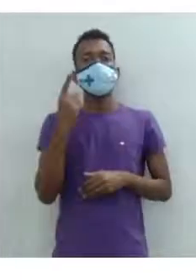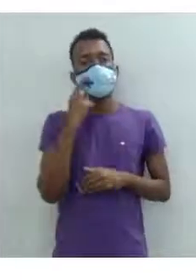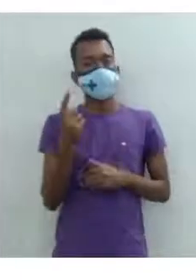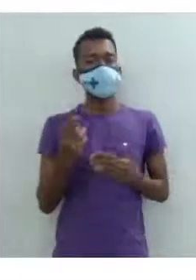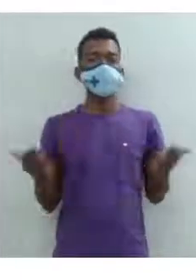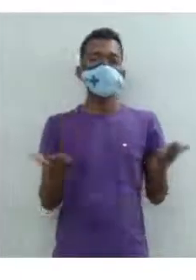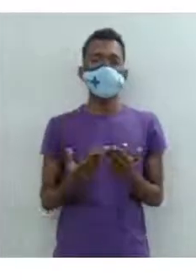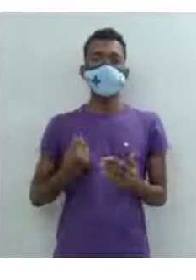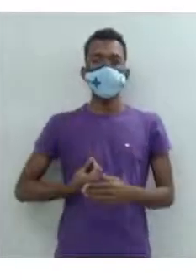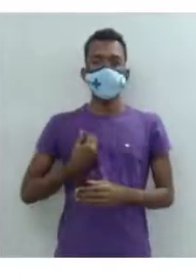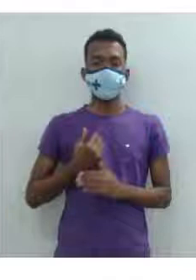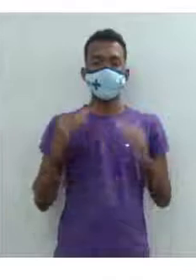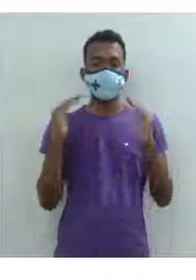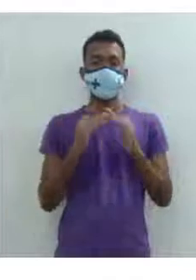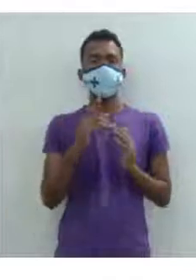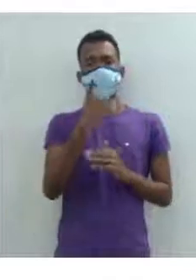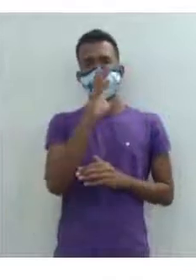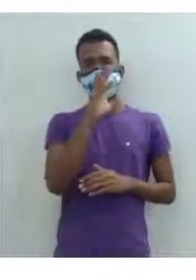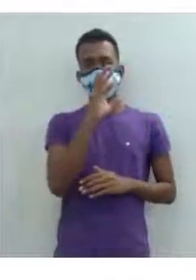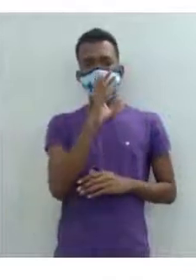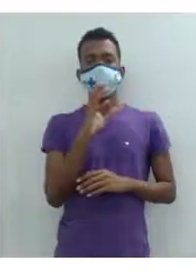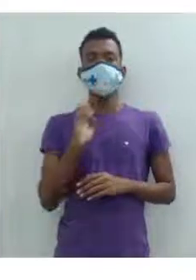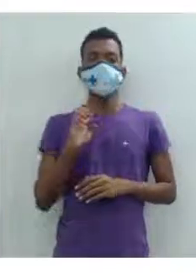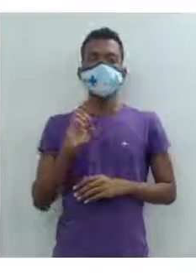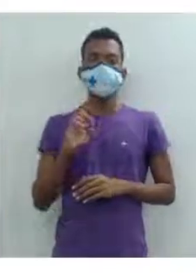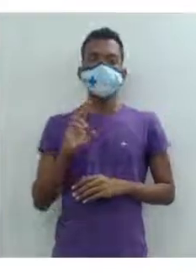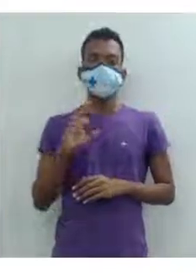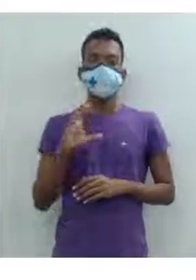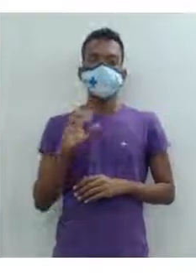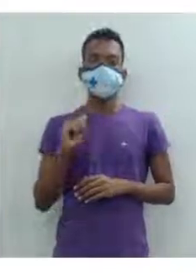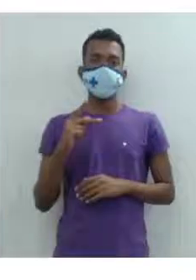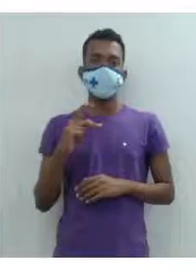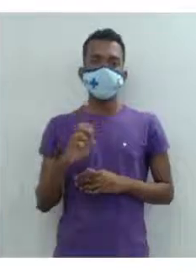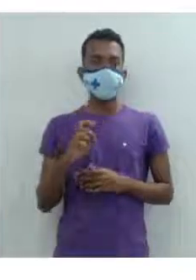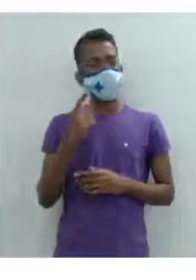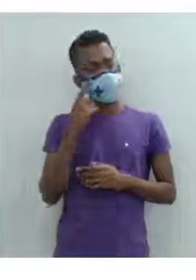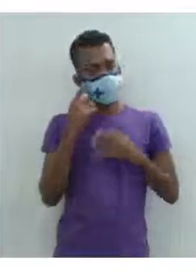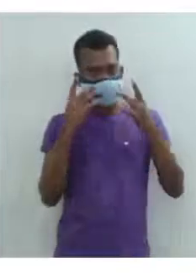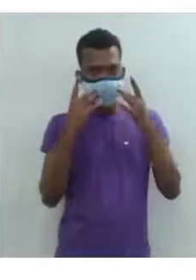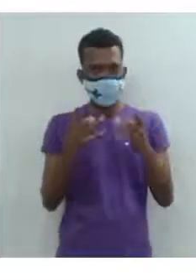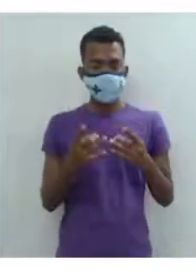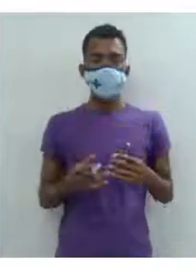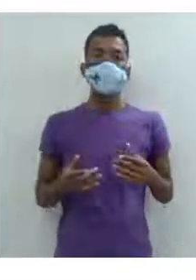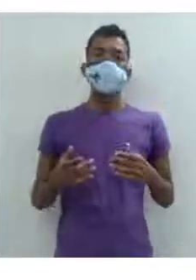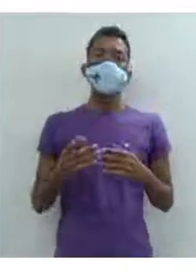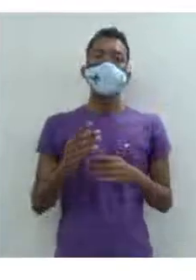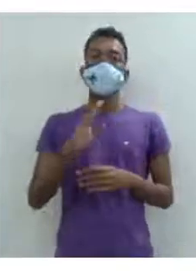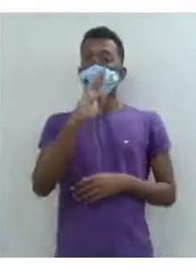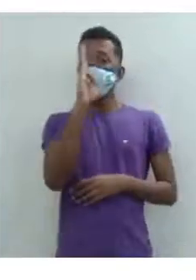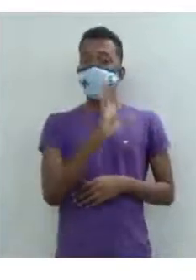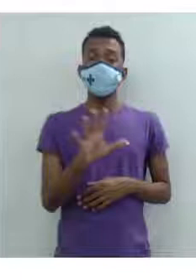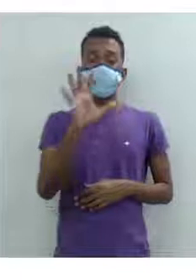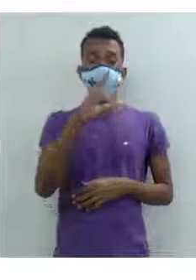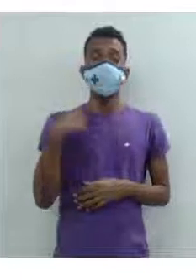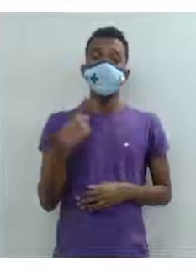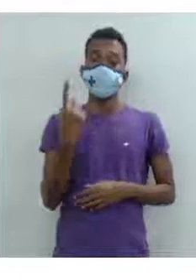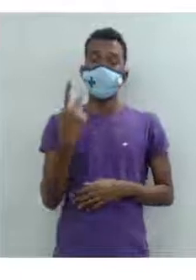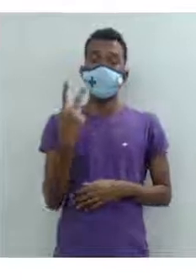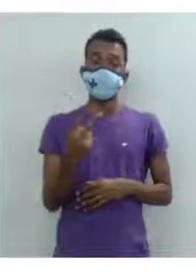exato momento, assistindo o Educa PE, preste atenção. No Brasil, há dois troncos